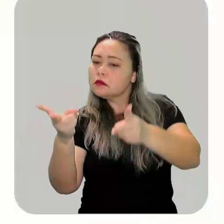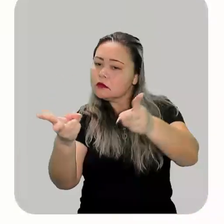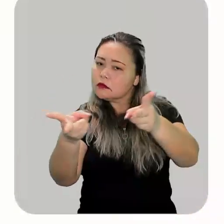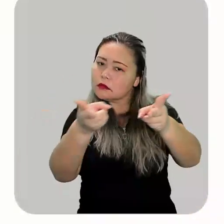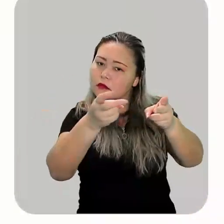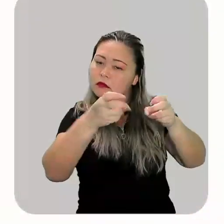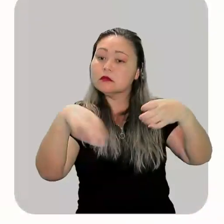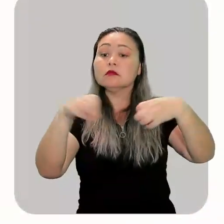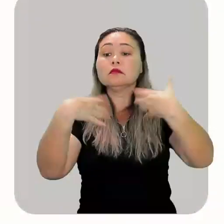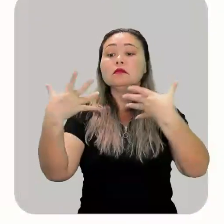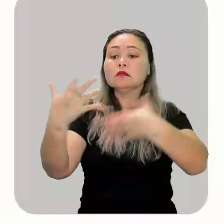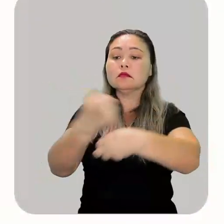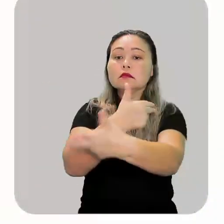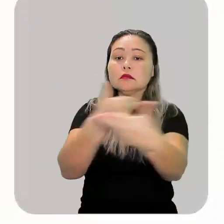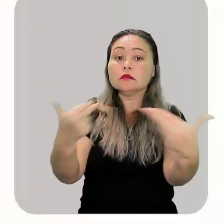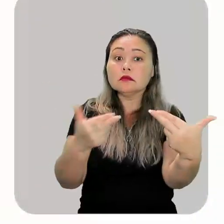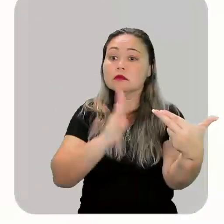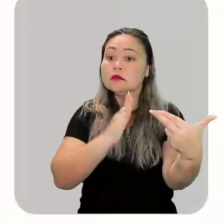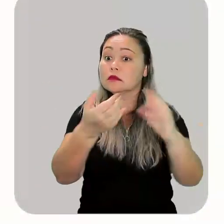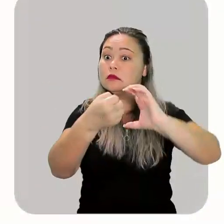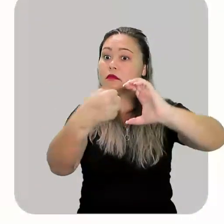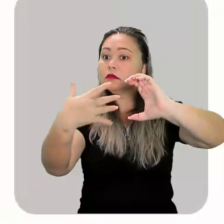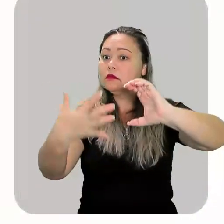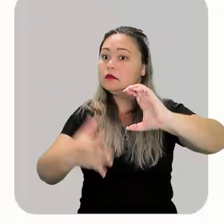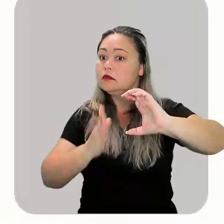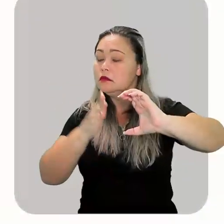operações estudadas e as suas